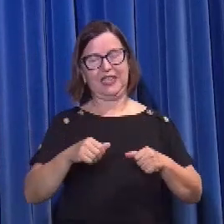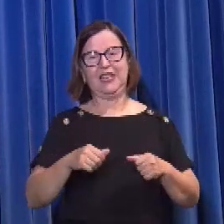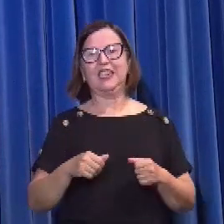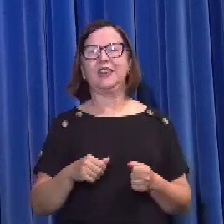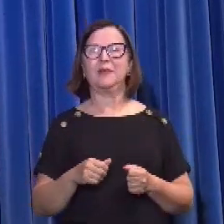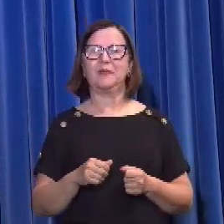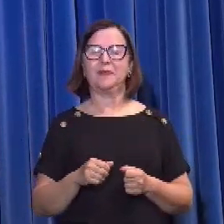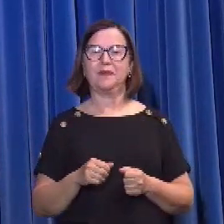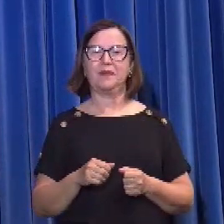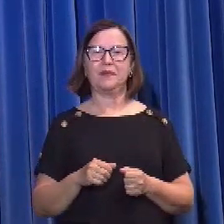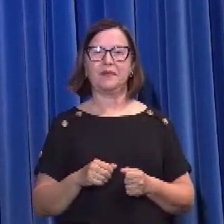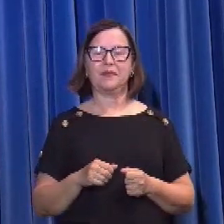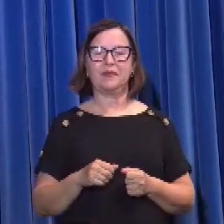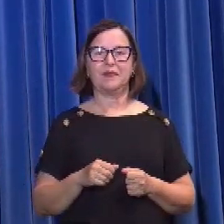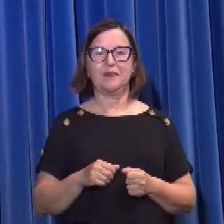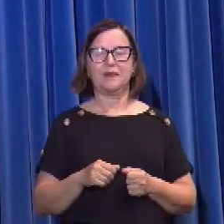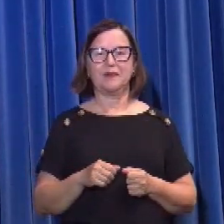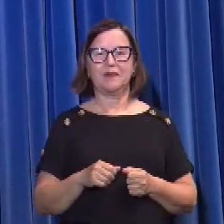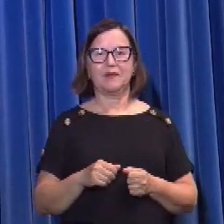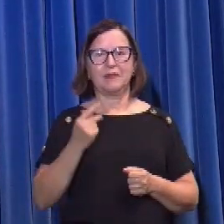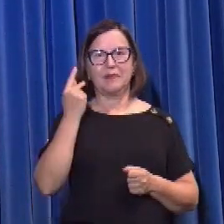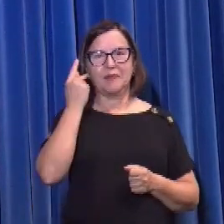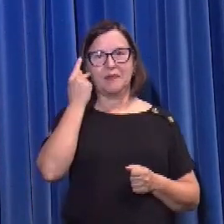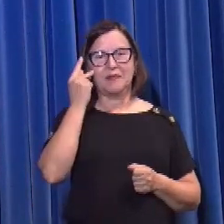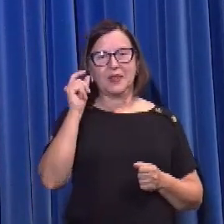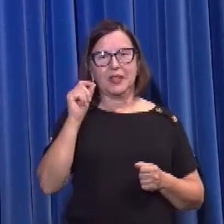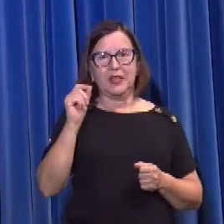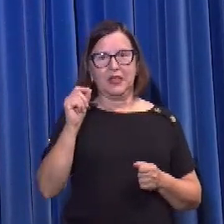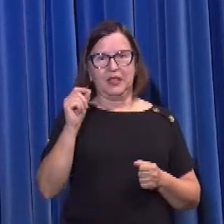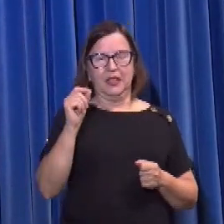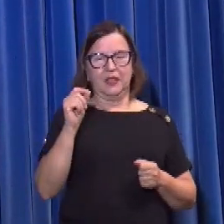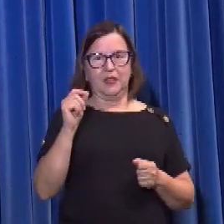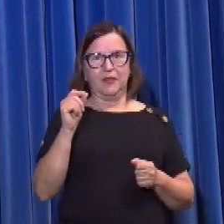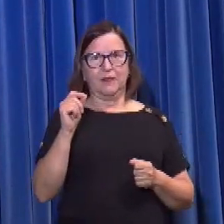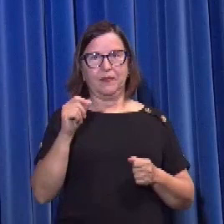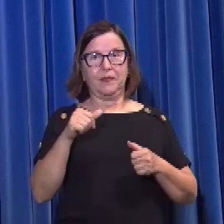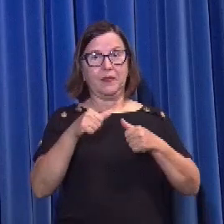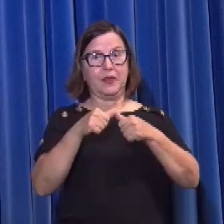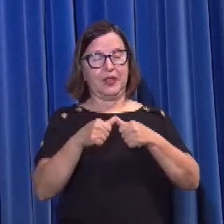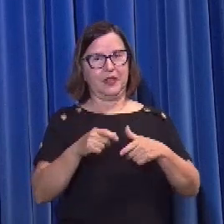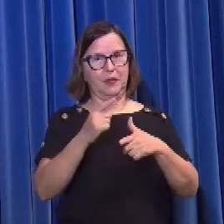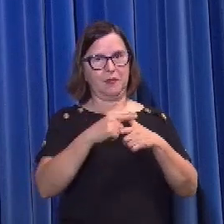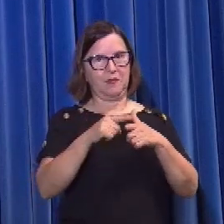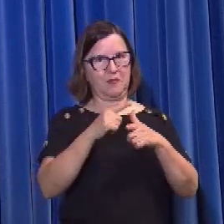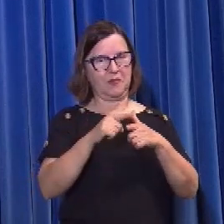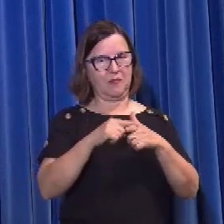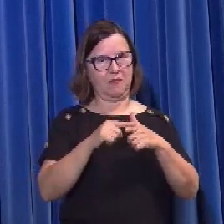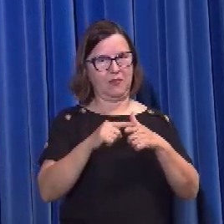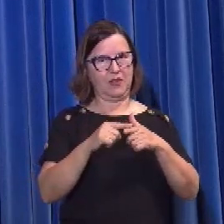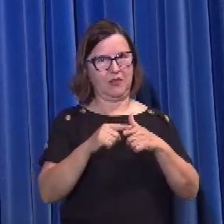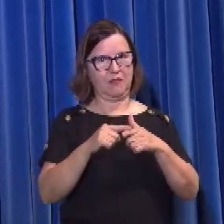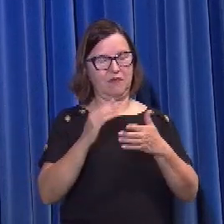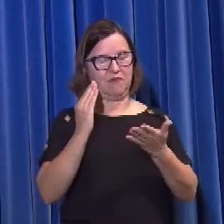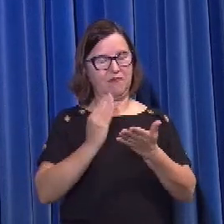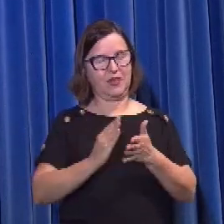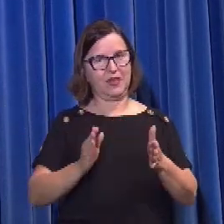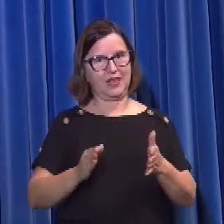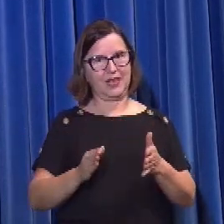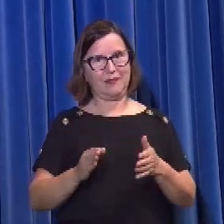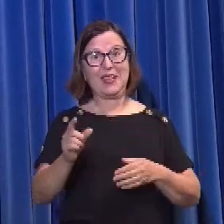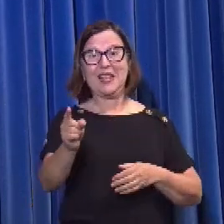situação seja atenuada e que nós possamos nos reunir